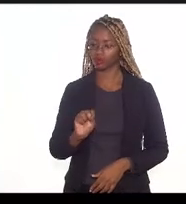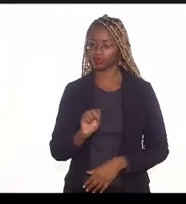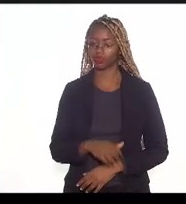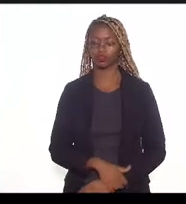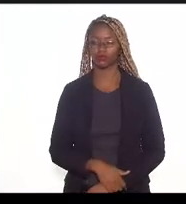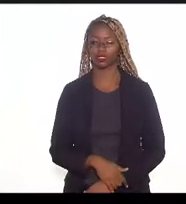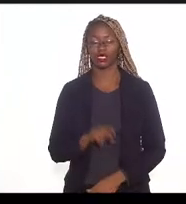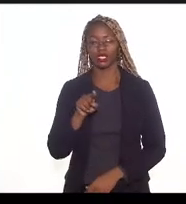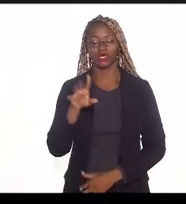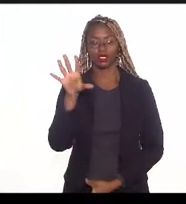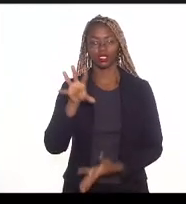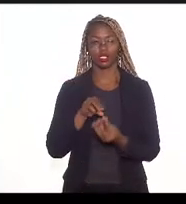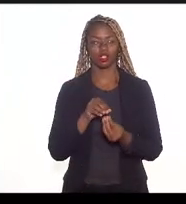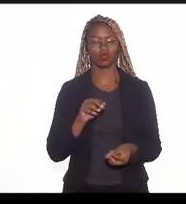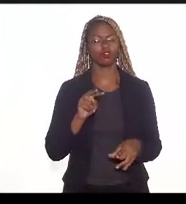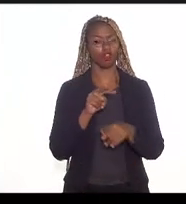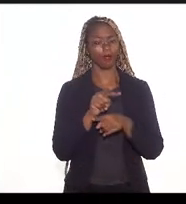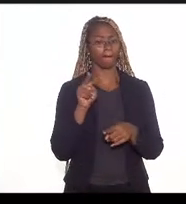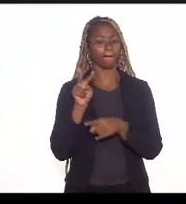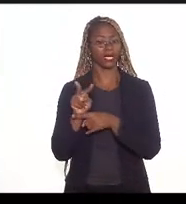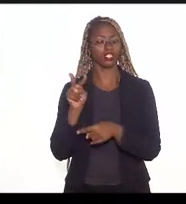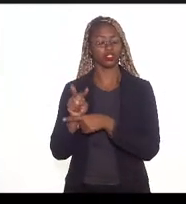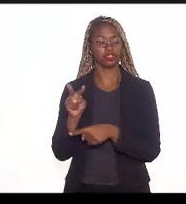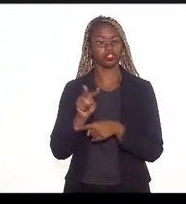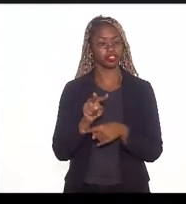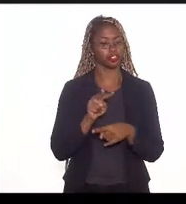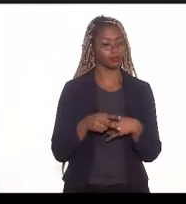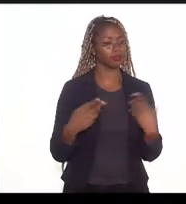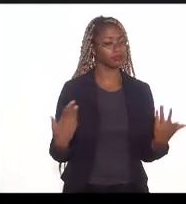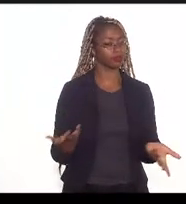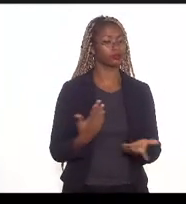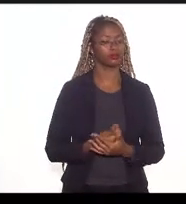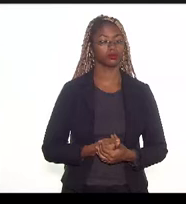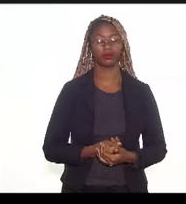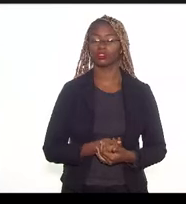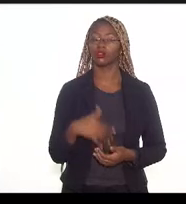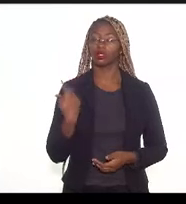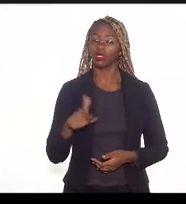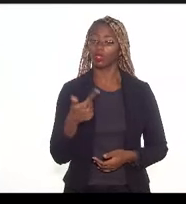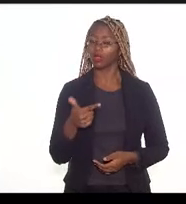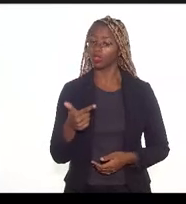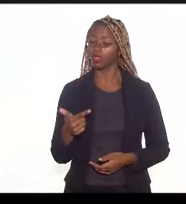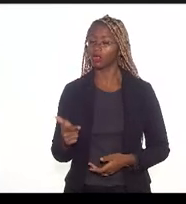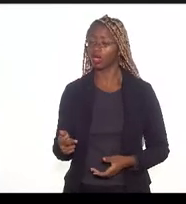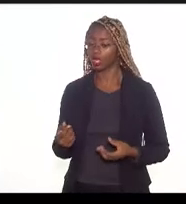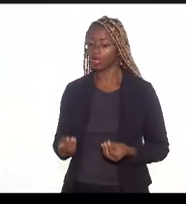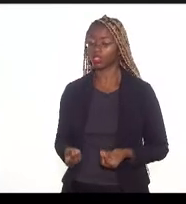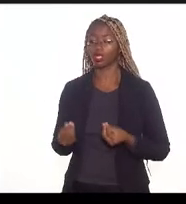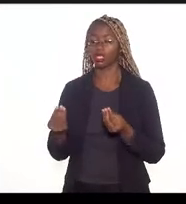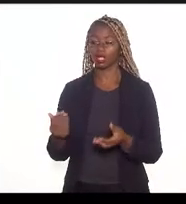Isso aqui é um resumo dos financiamentos. Concessão, o Fundes ele não tem concessão em